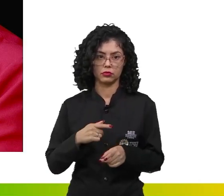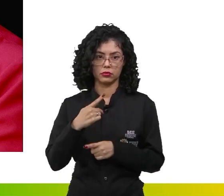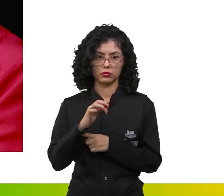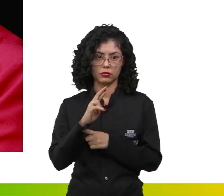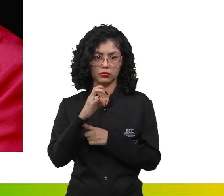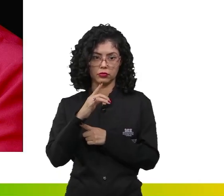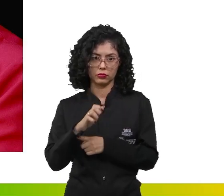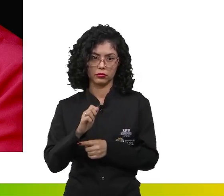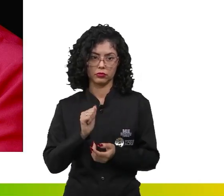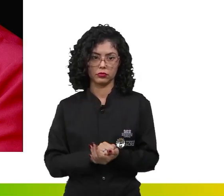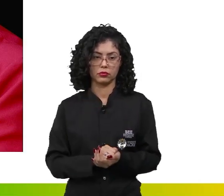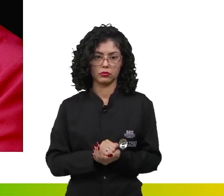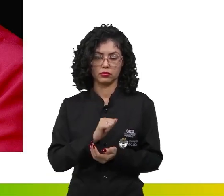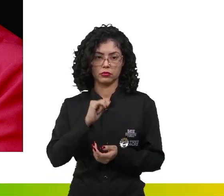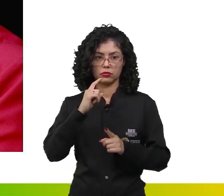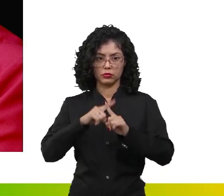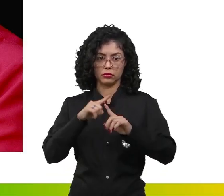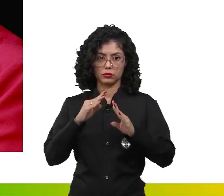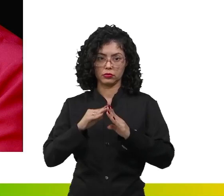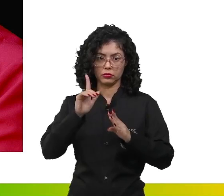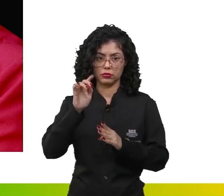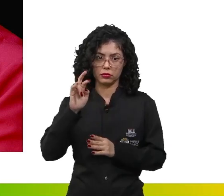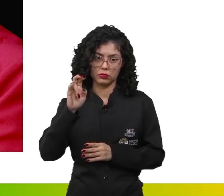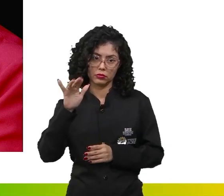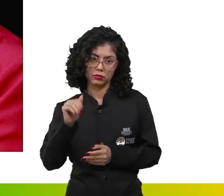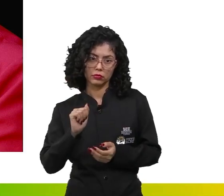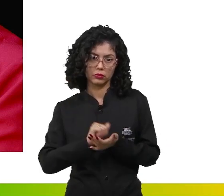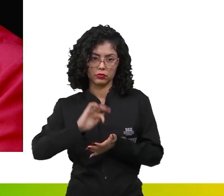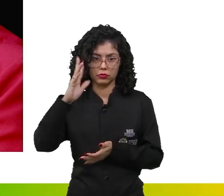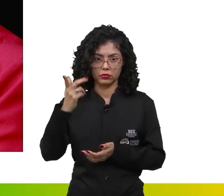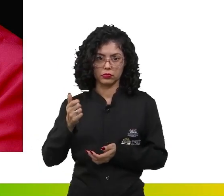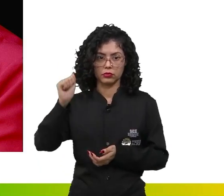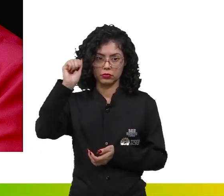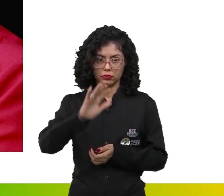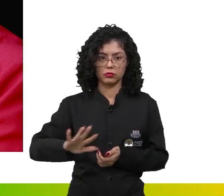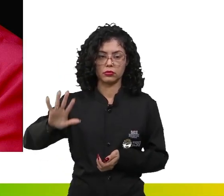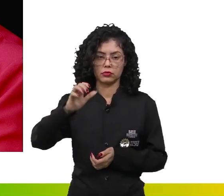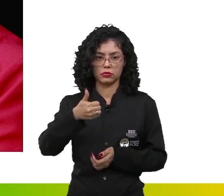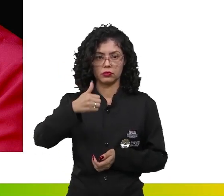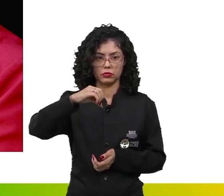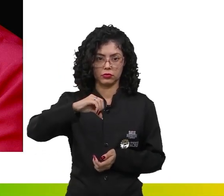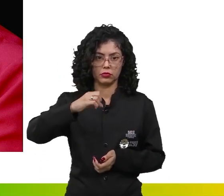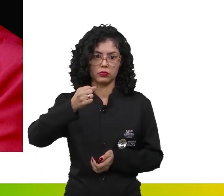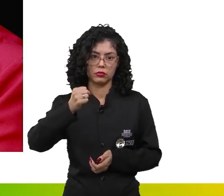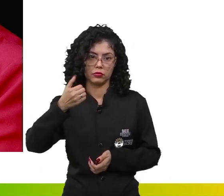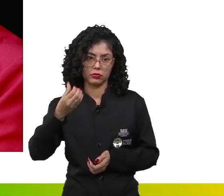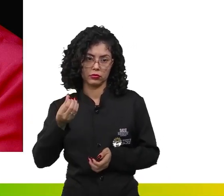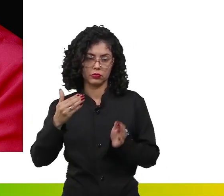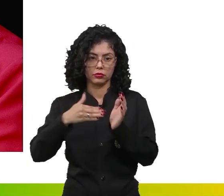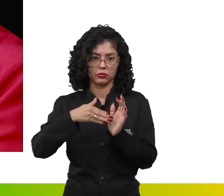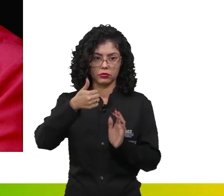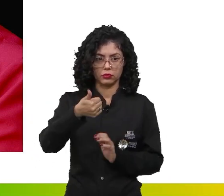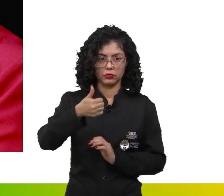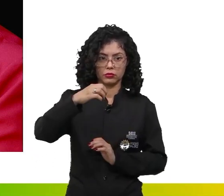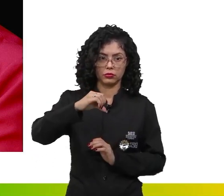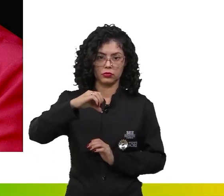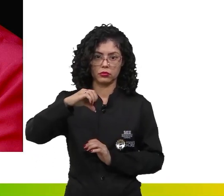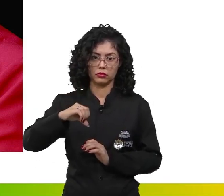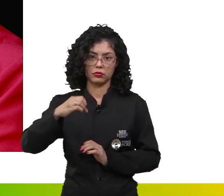também primaz da Igreja Anglicana da África Austral entre 1986